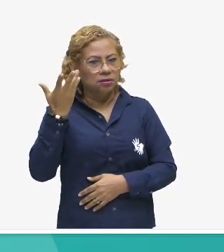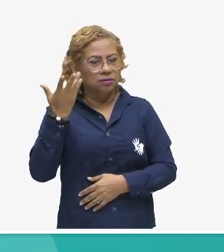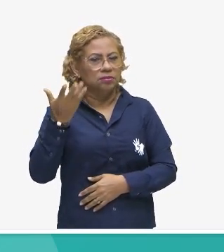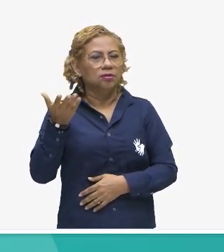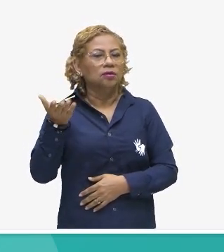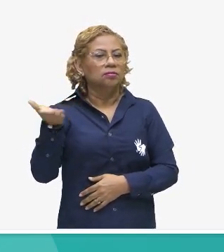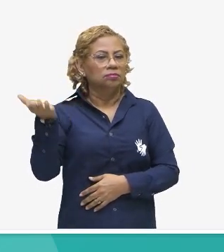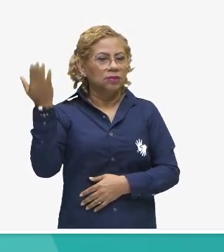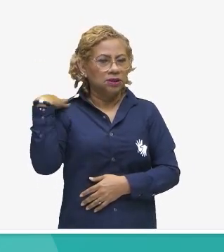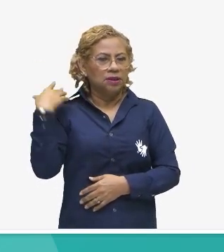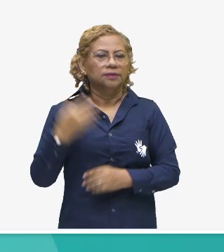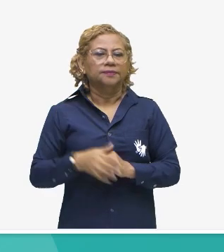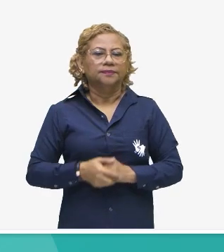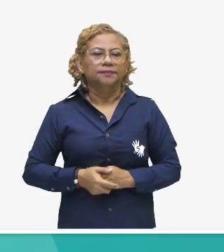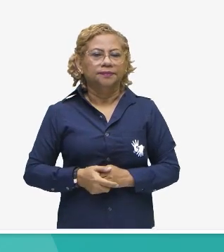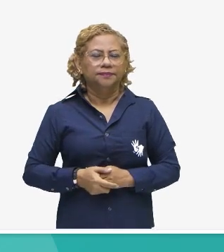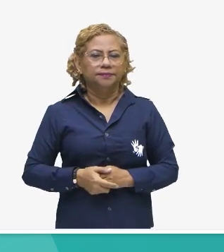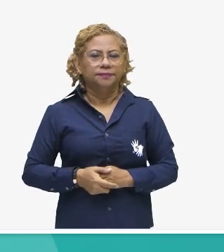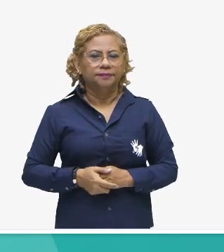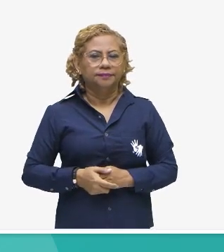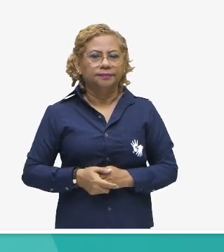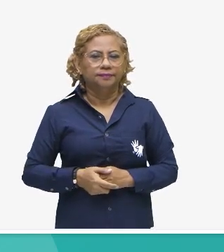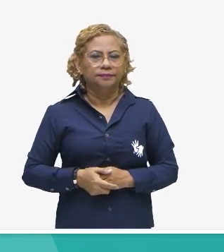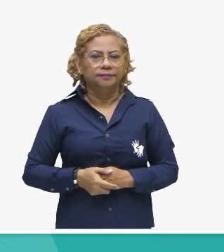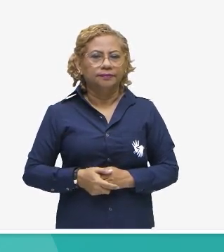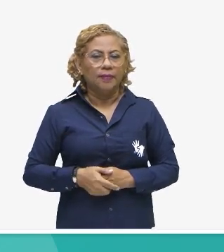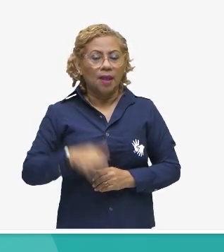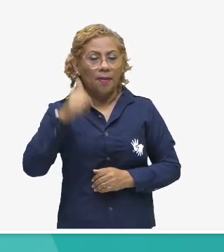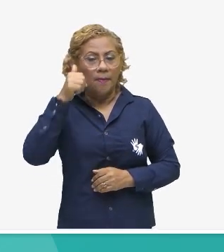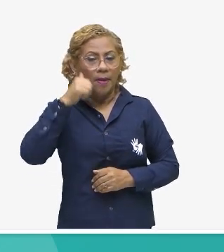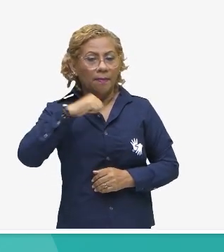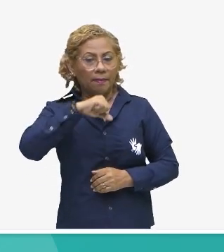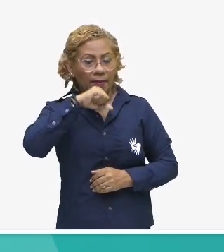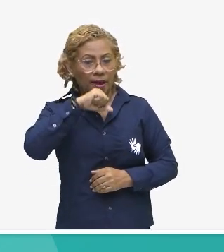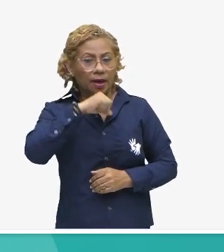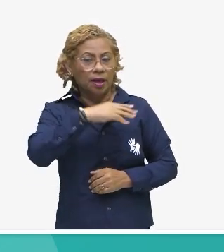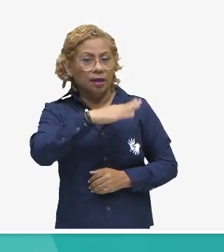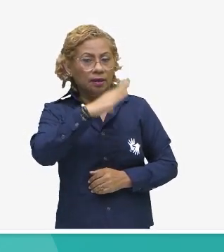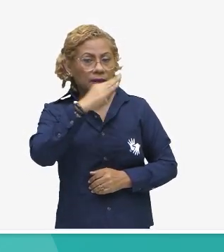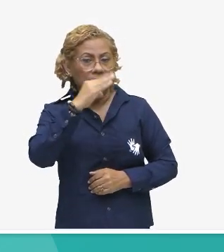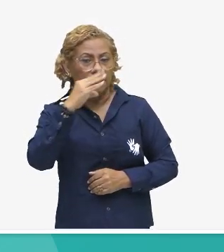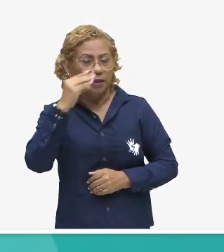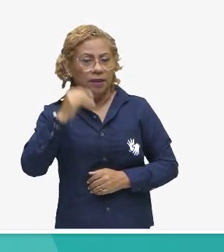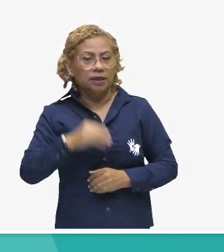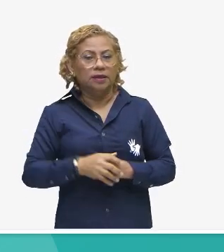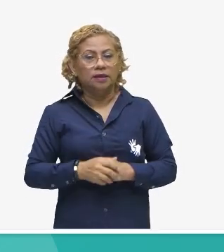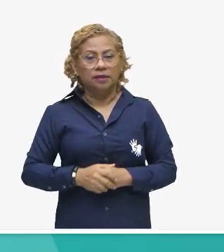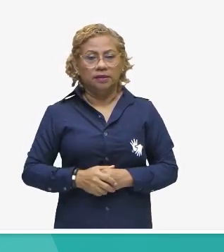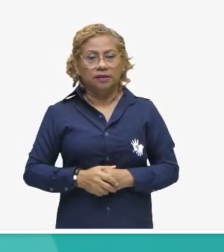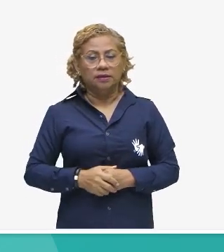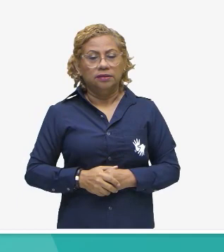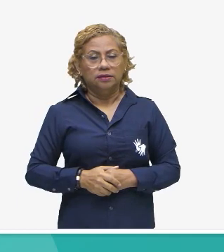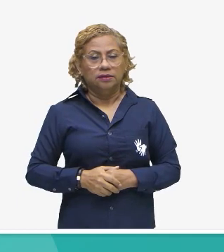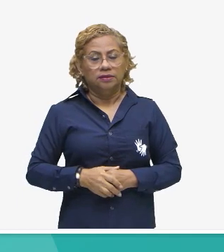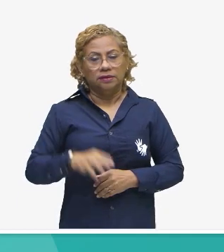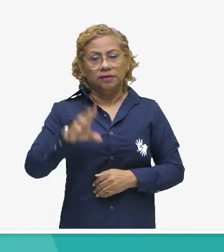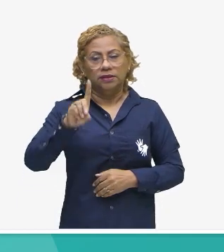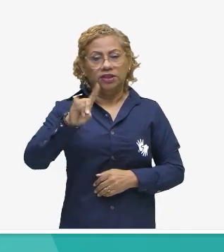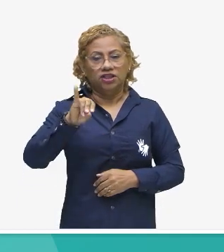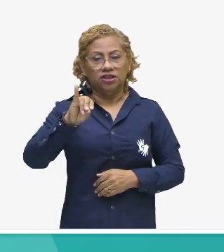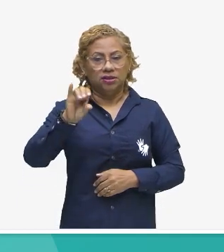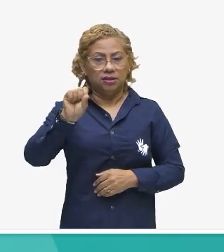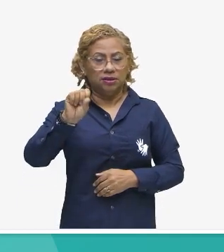Foi mais que aconteceu, a mãe da criança disse que tentou, veja, disse e